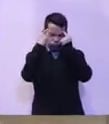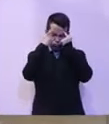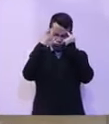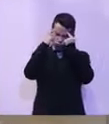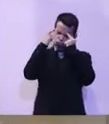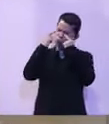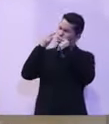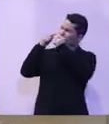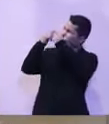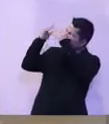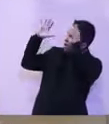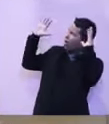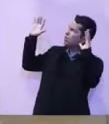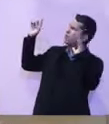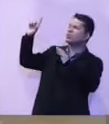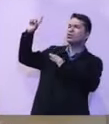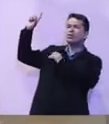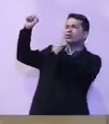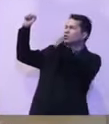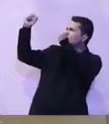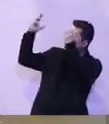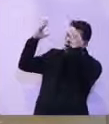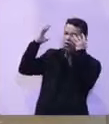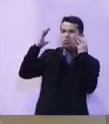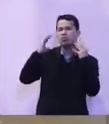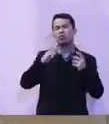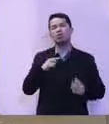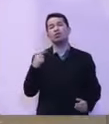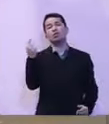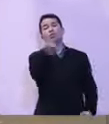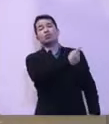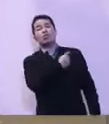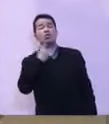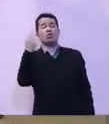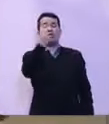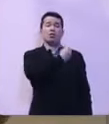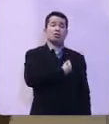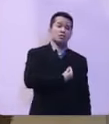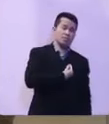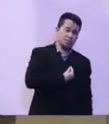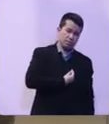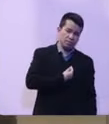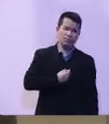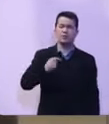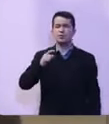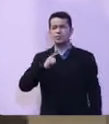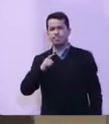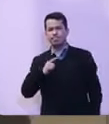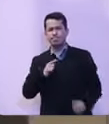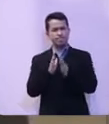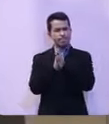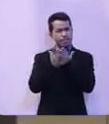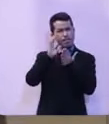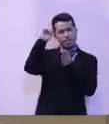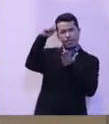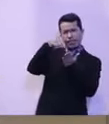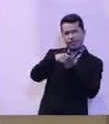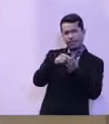abandonar os nossos falsos conceitos e assumir a palavra de Deus como verdade absoluta e